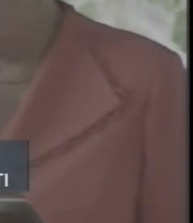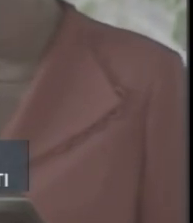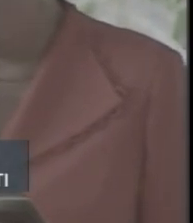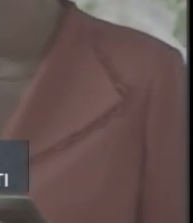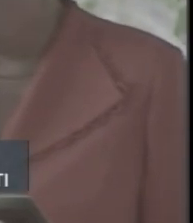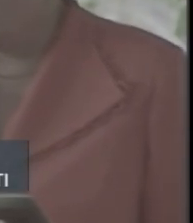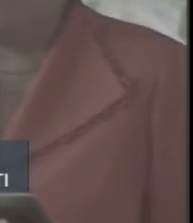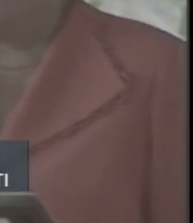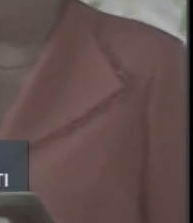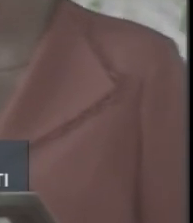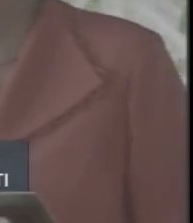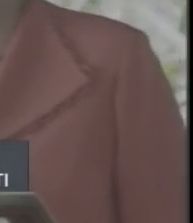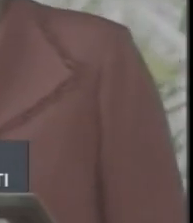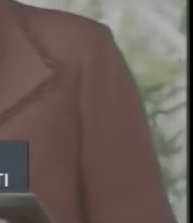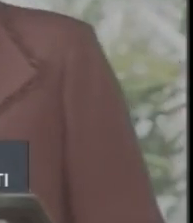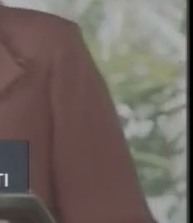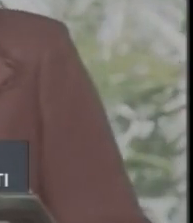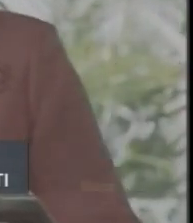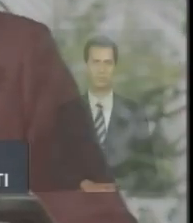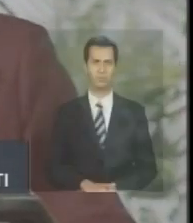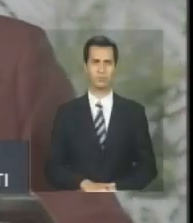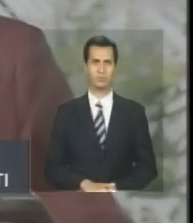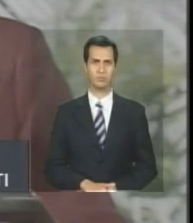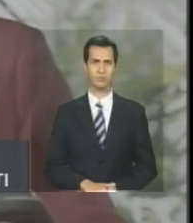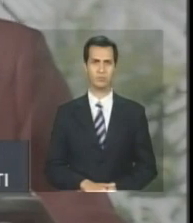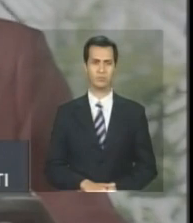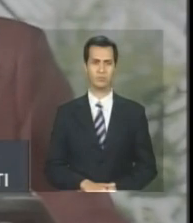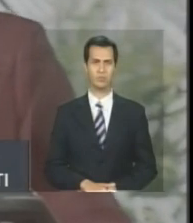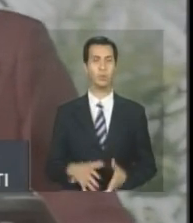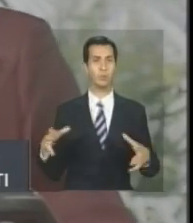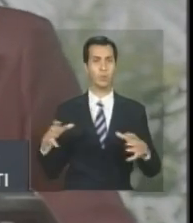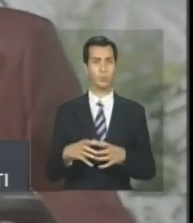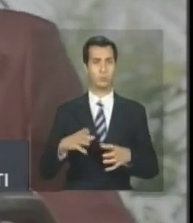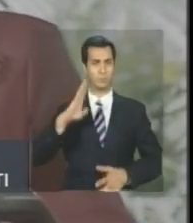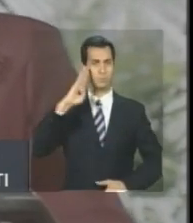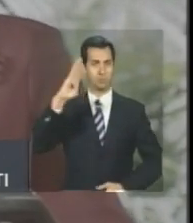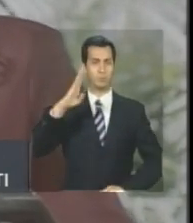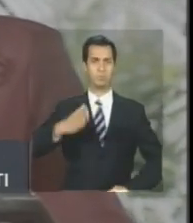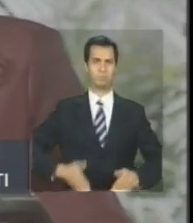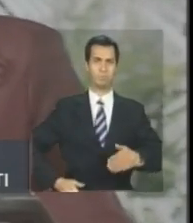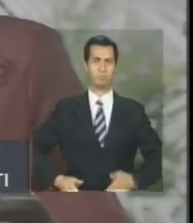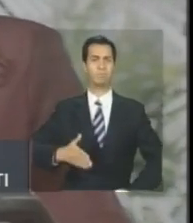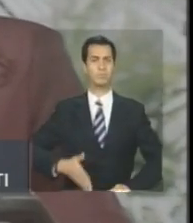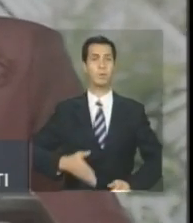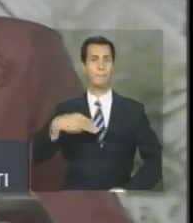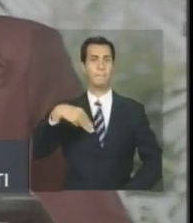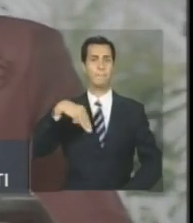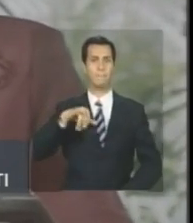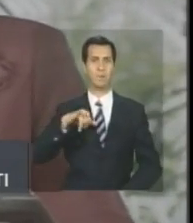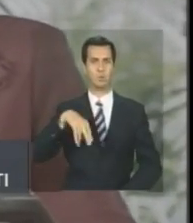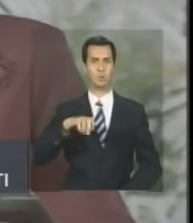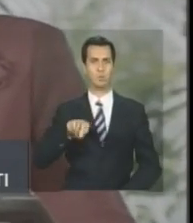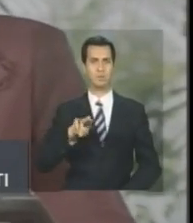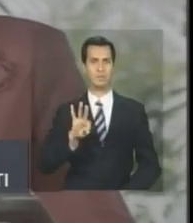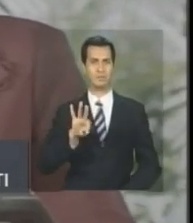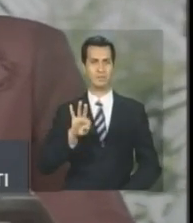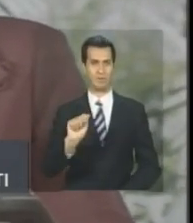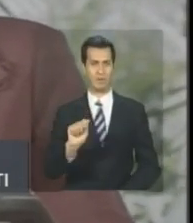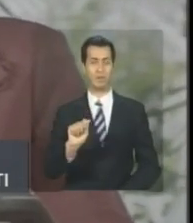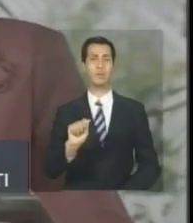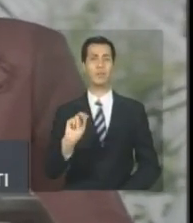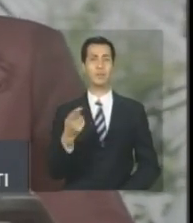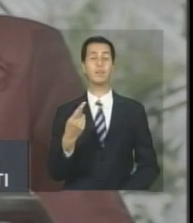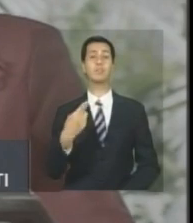l'infrastructure. A contribuição do Batalhão Brasileiro da MINUSTAH com 2.200 soldados